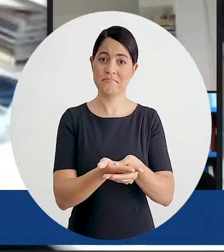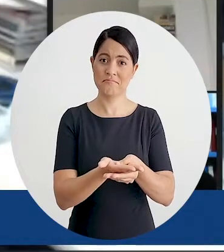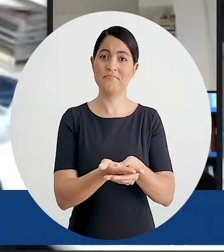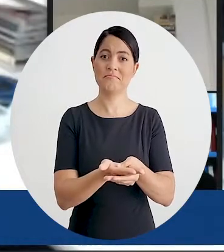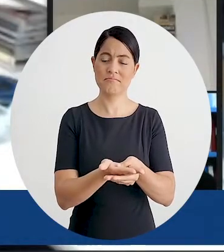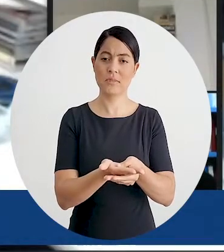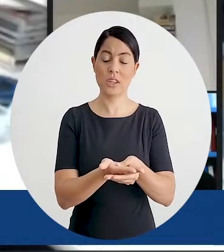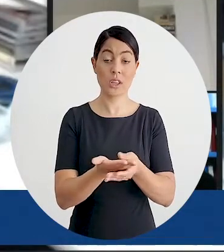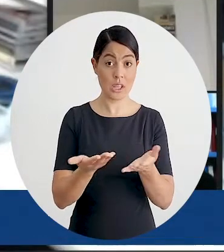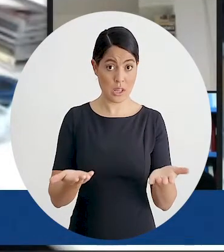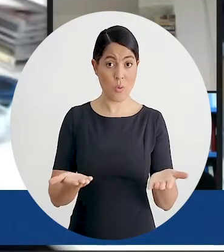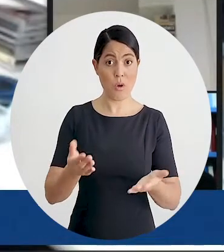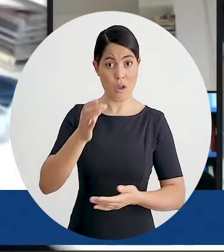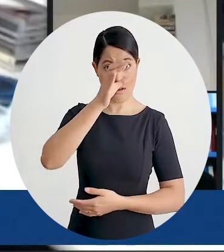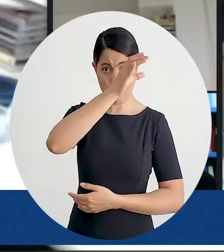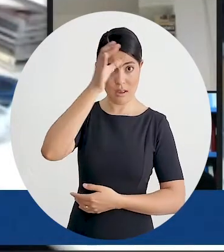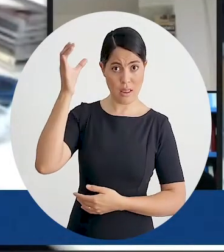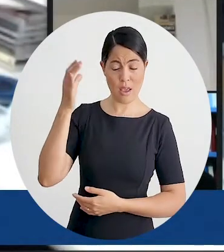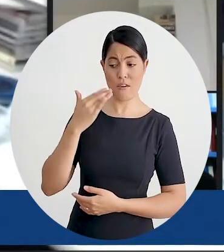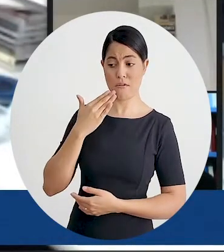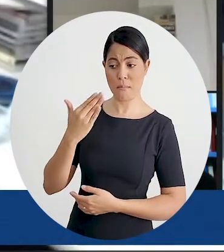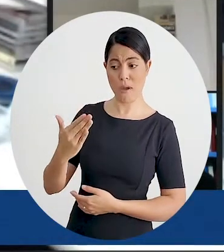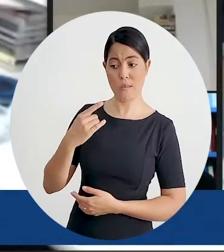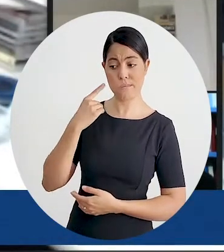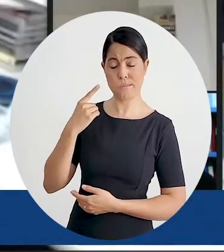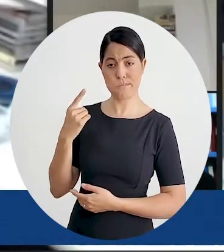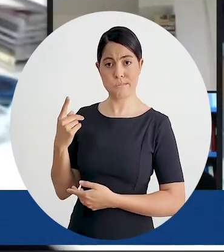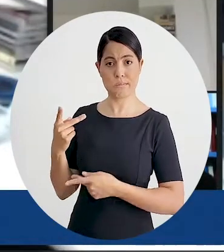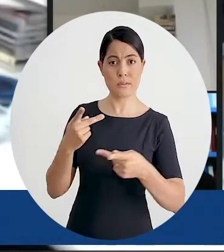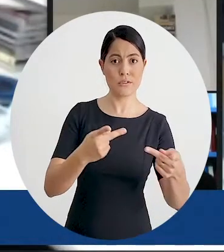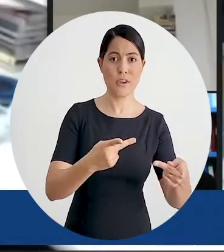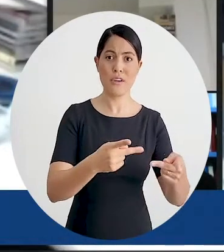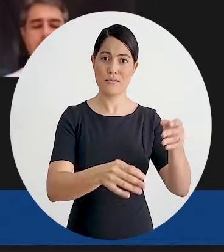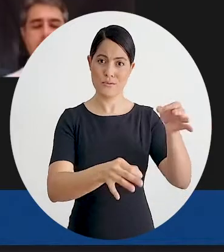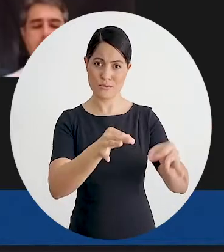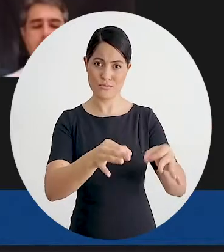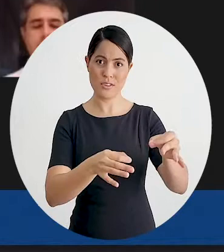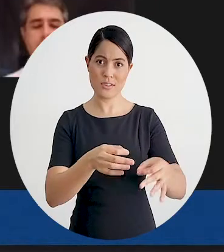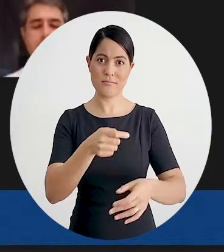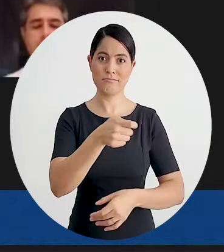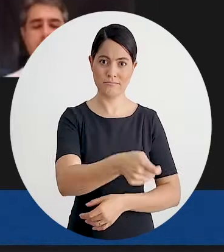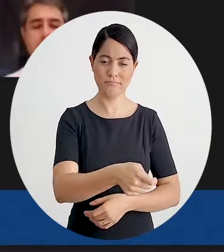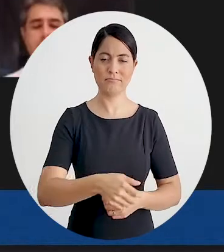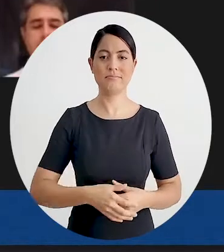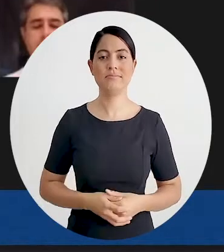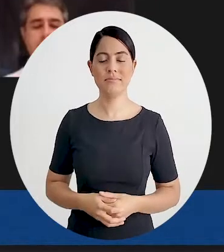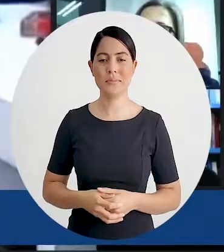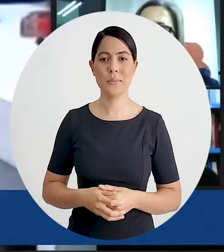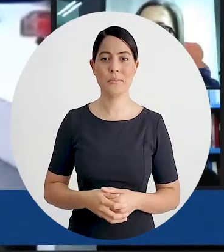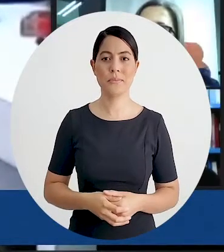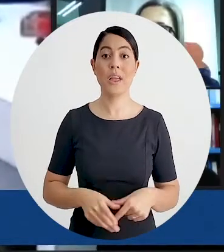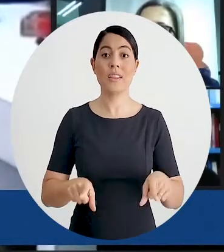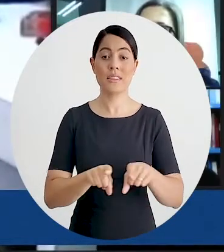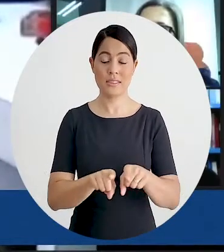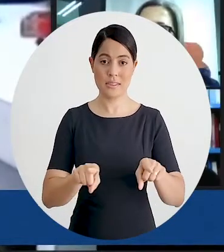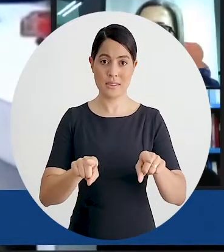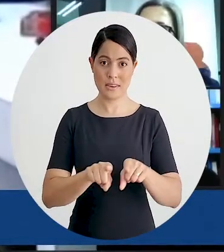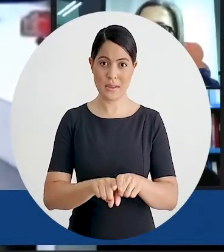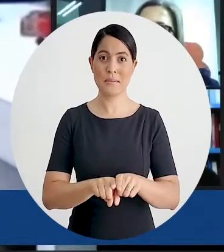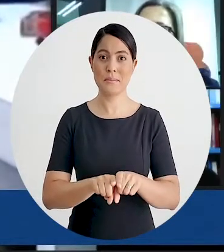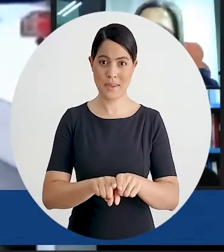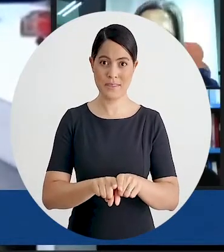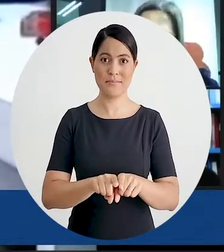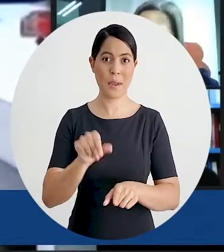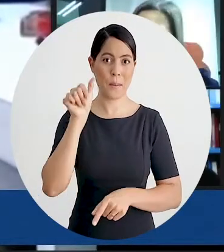os litígios dos seus clientes ao Poder Judiciário. A presidente da Comissão Especial de Defesa do Consumidor,